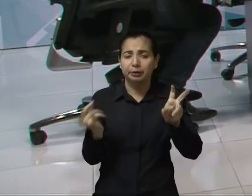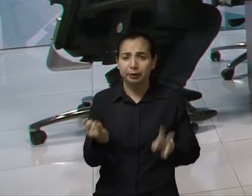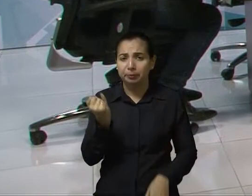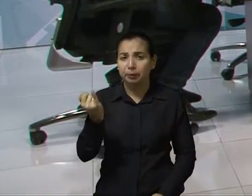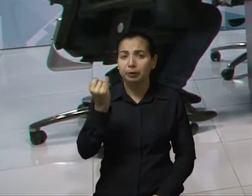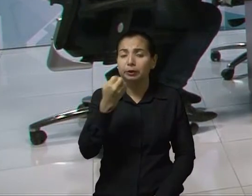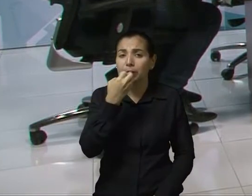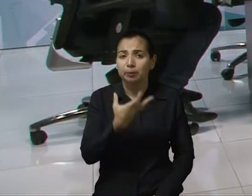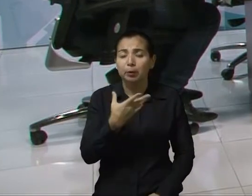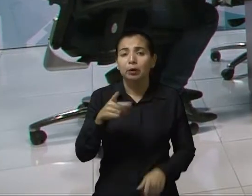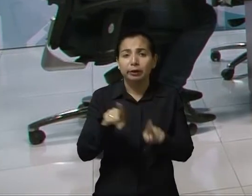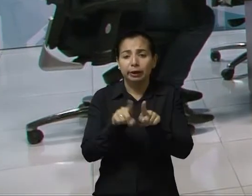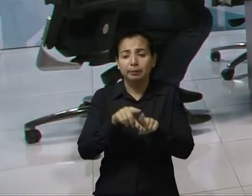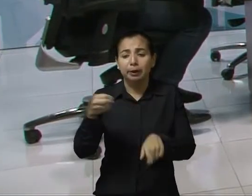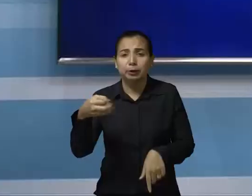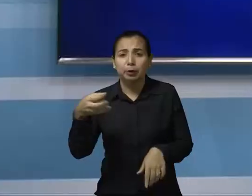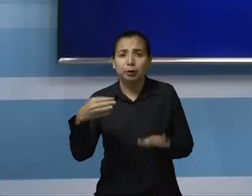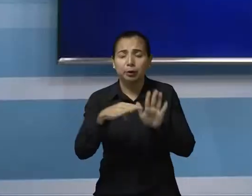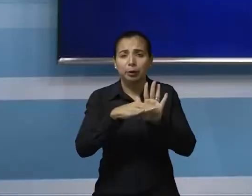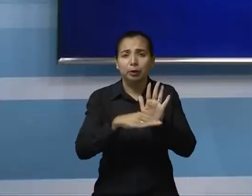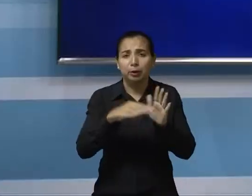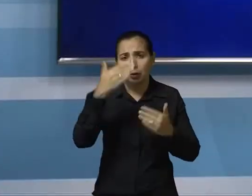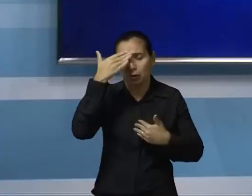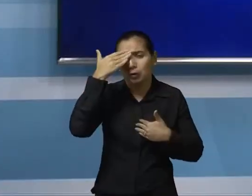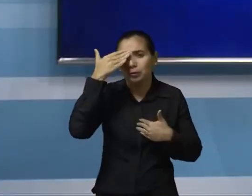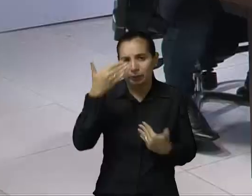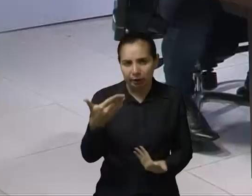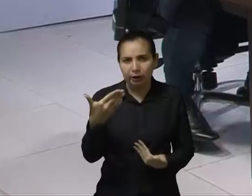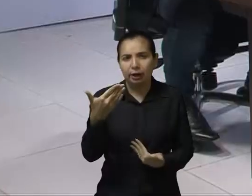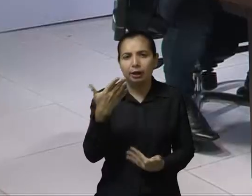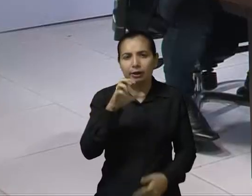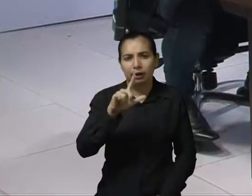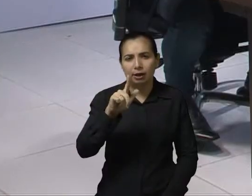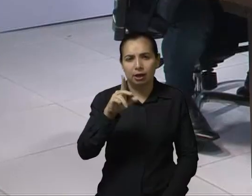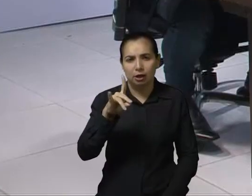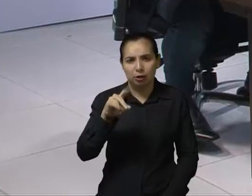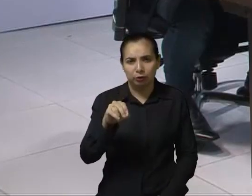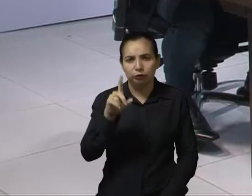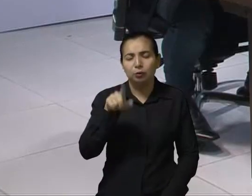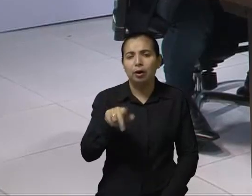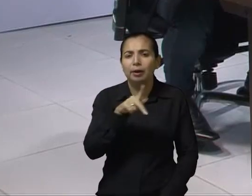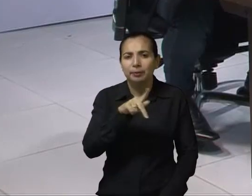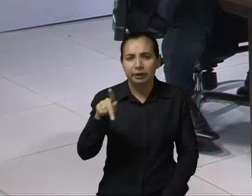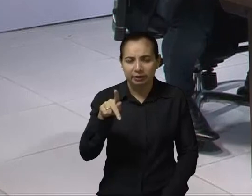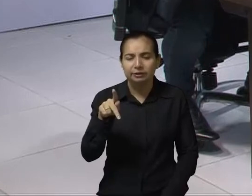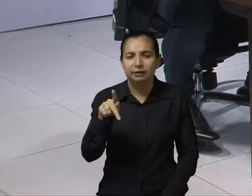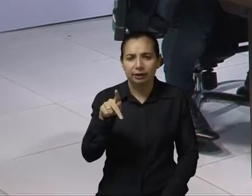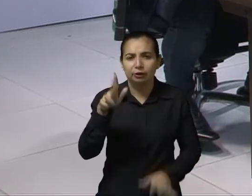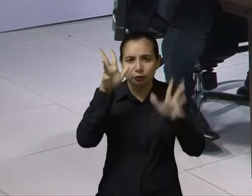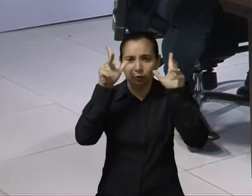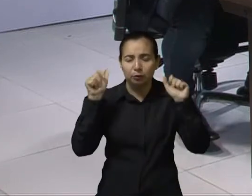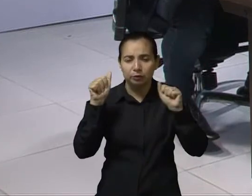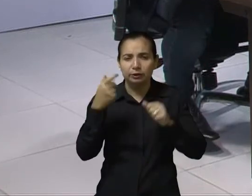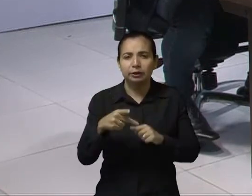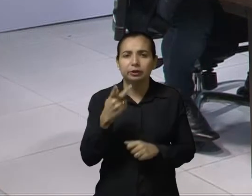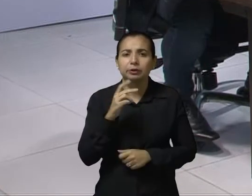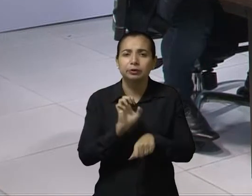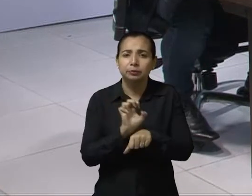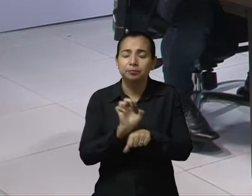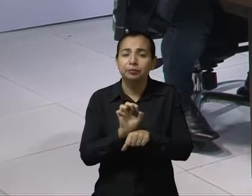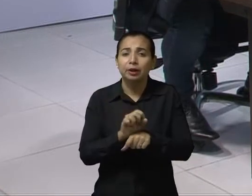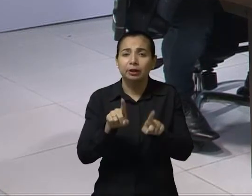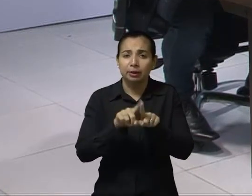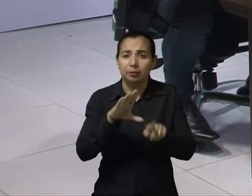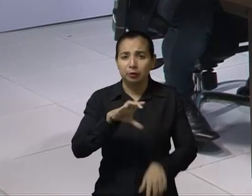novas medidas vão produzir. Muito obrigado ao Cláudio Justa, presidente do Conselho Penitenciário do Estado do Ceará, ao Edmar de Oliveira, coordenador do